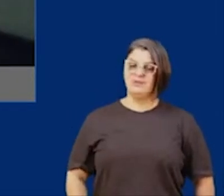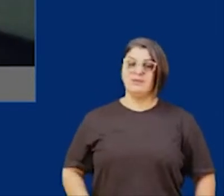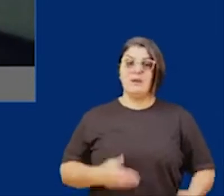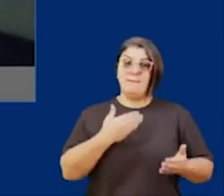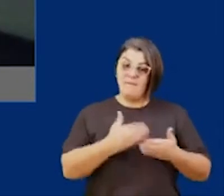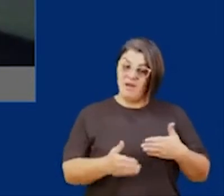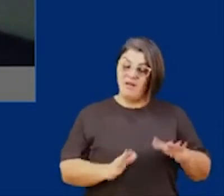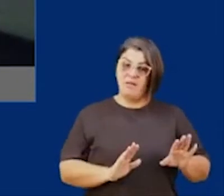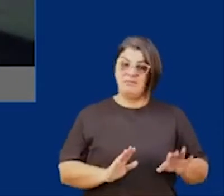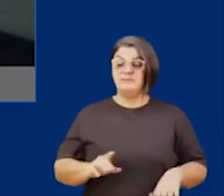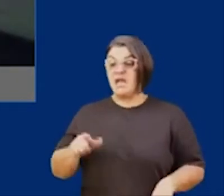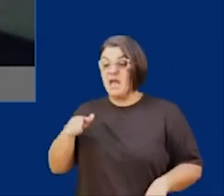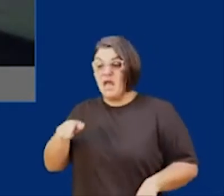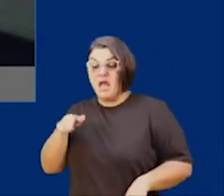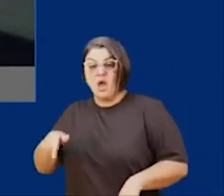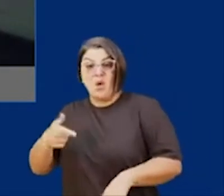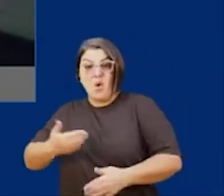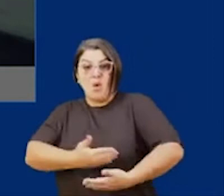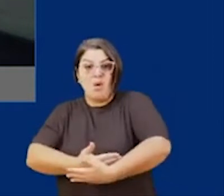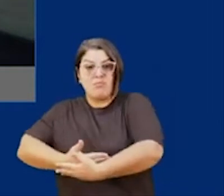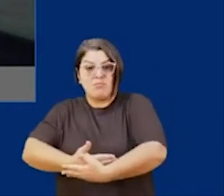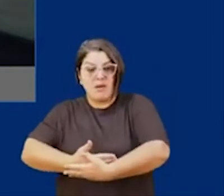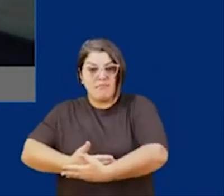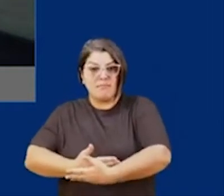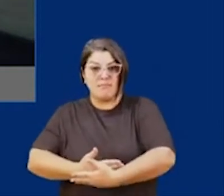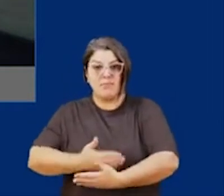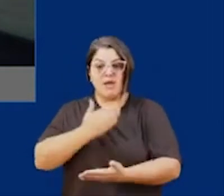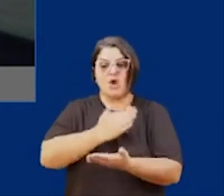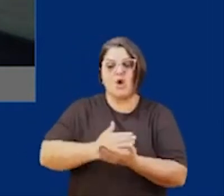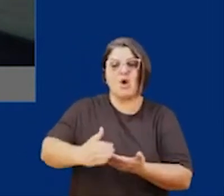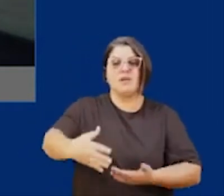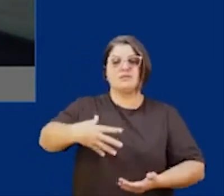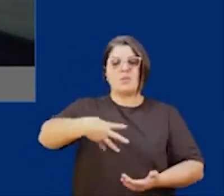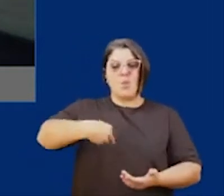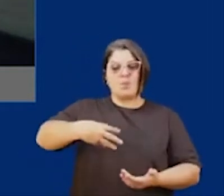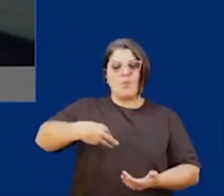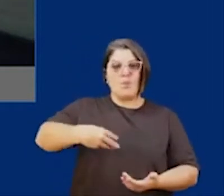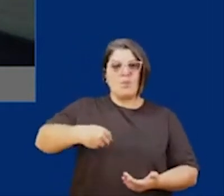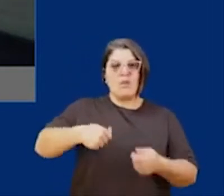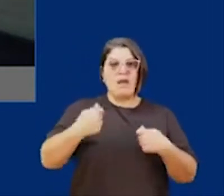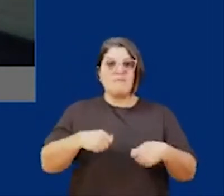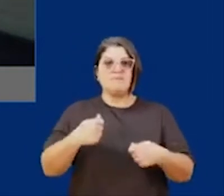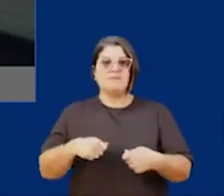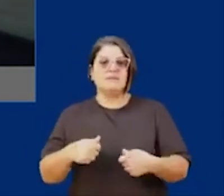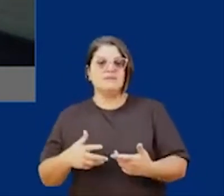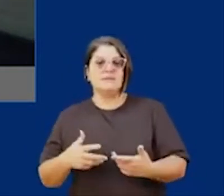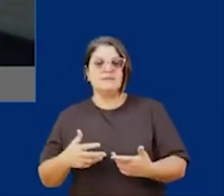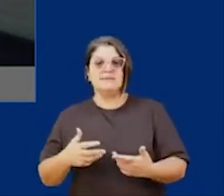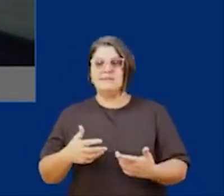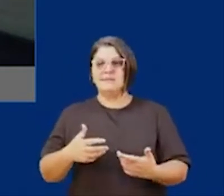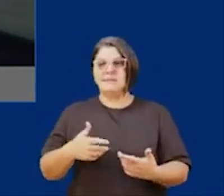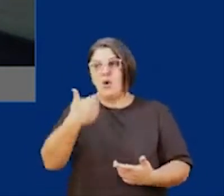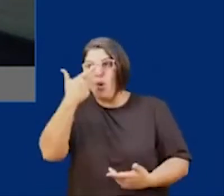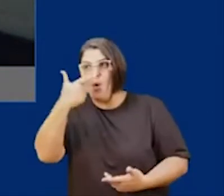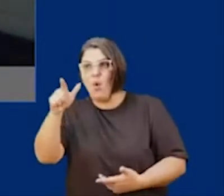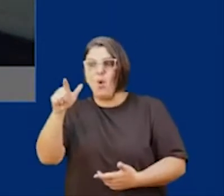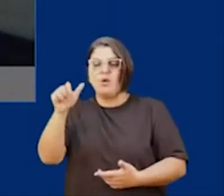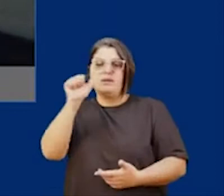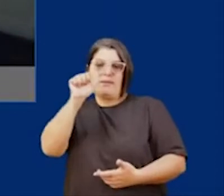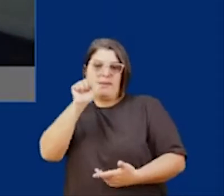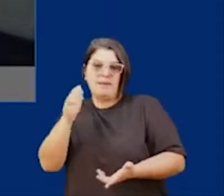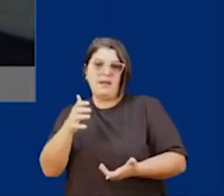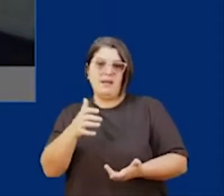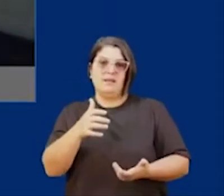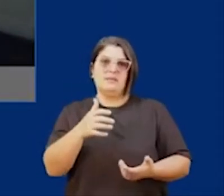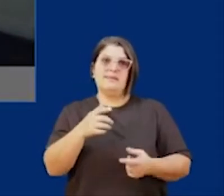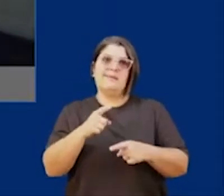algum processo, ele começa a mamar no peito, e ele tem que beber porque a mãe está doente, ou teve alguma questão, até